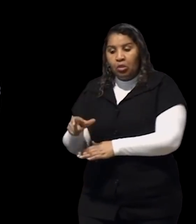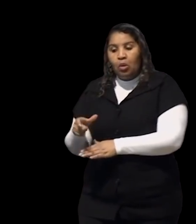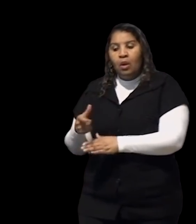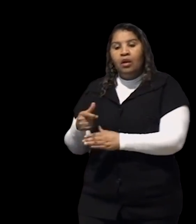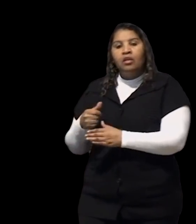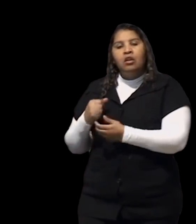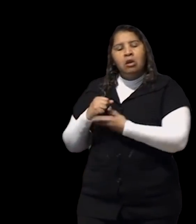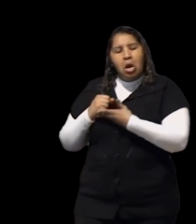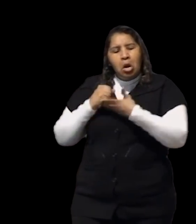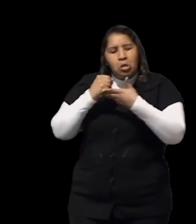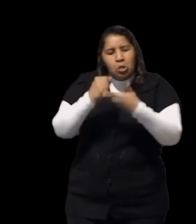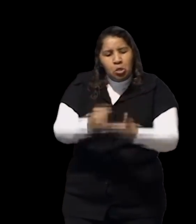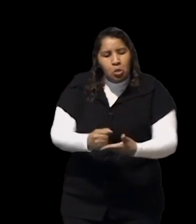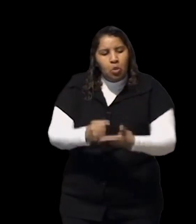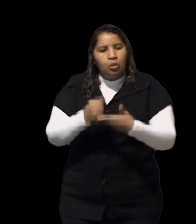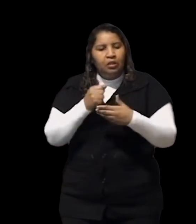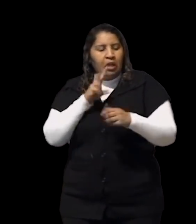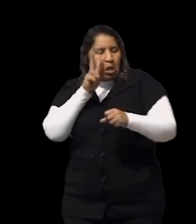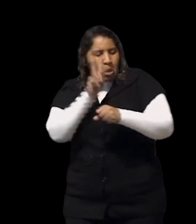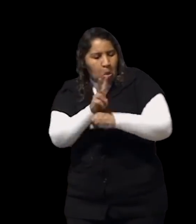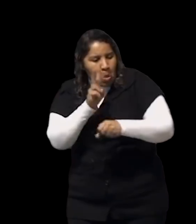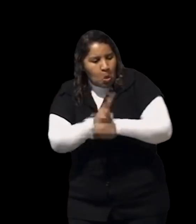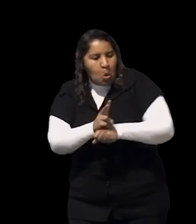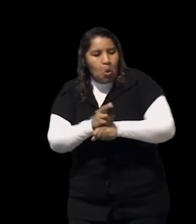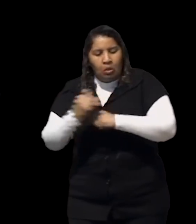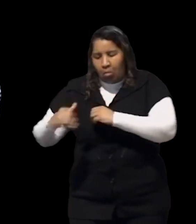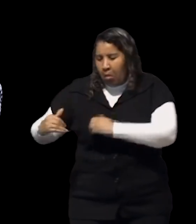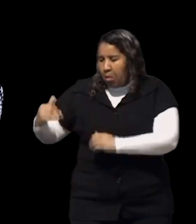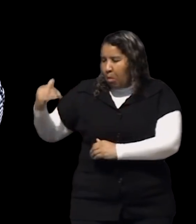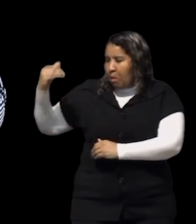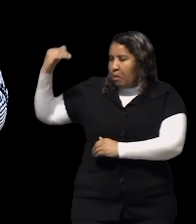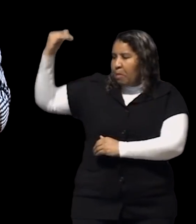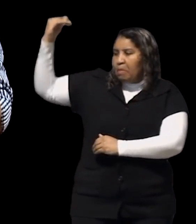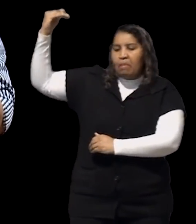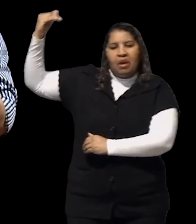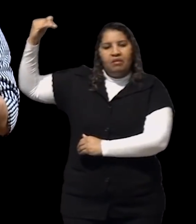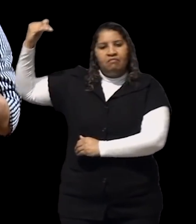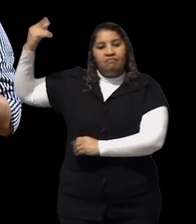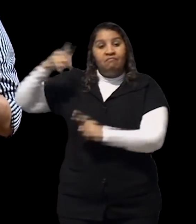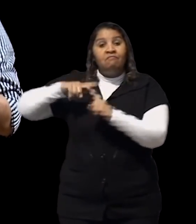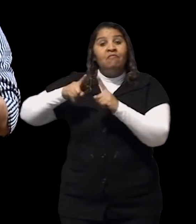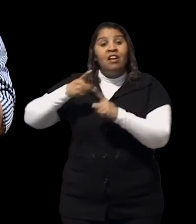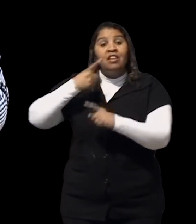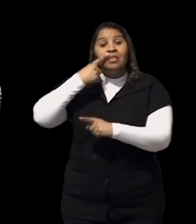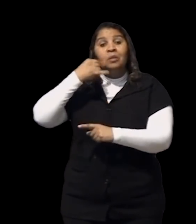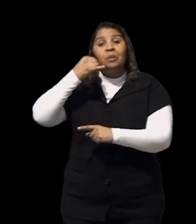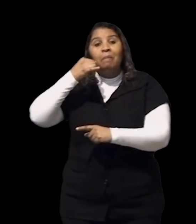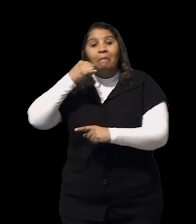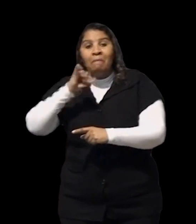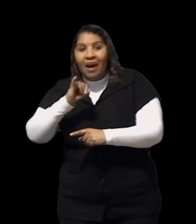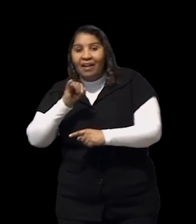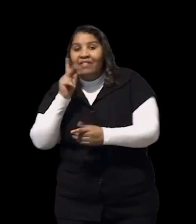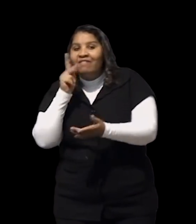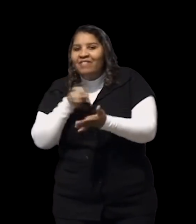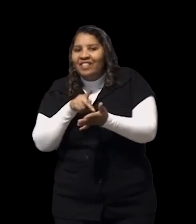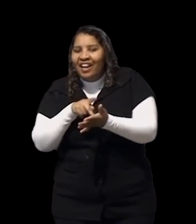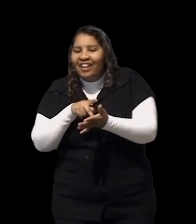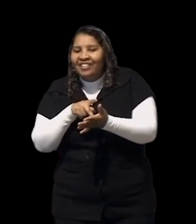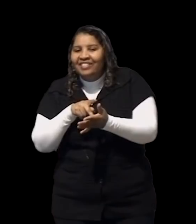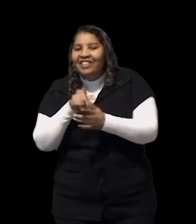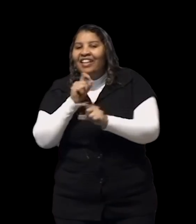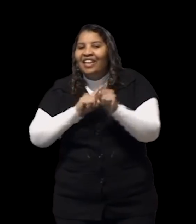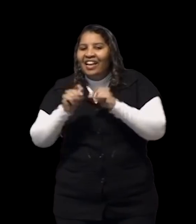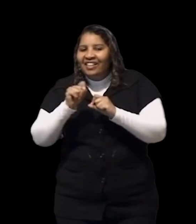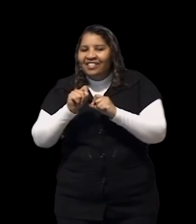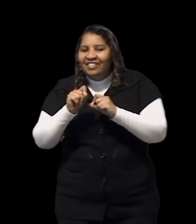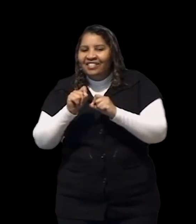você aquilo que você é no mínimo geneticamente no mínimo quando o outro filho fala com o pai Ele